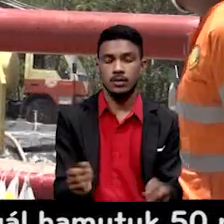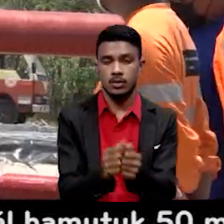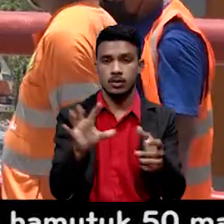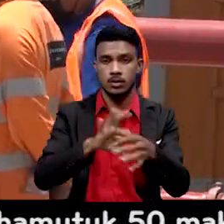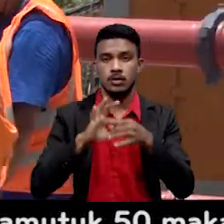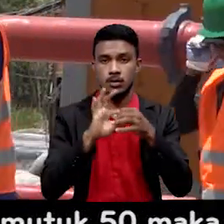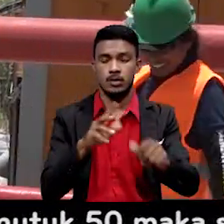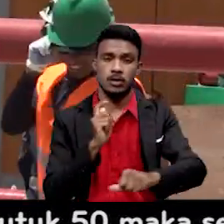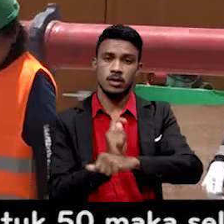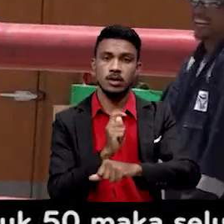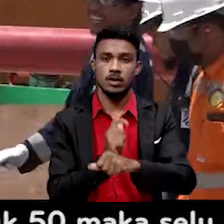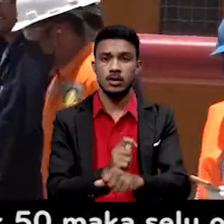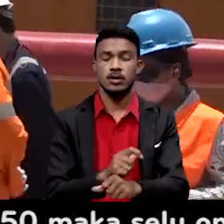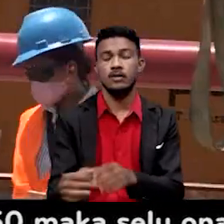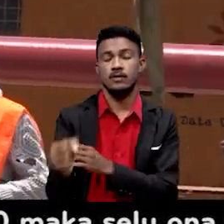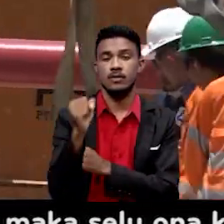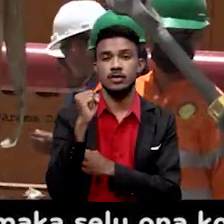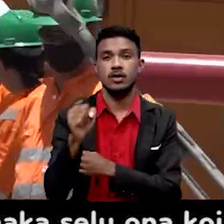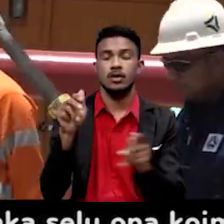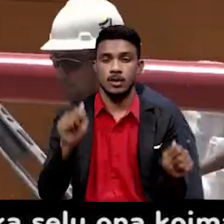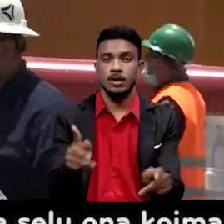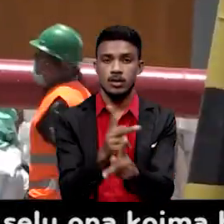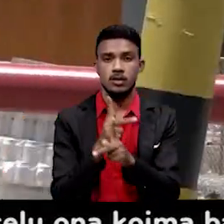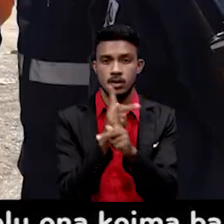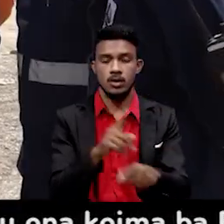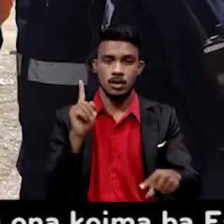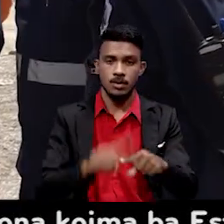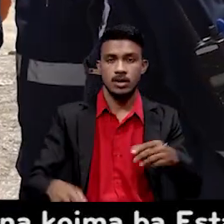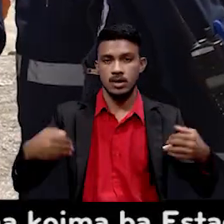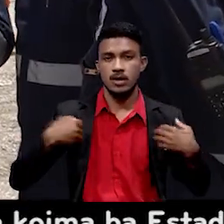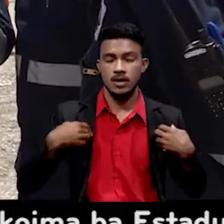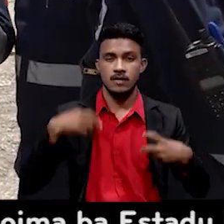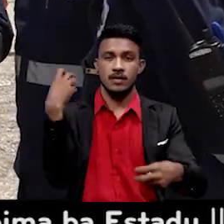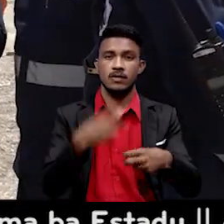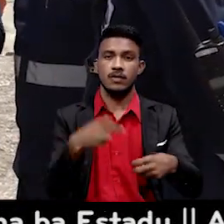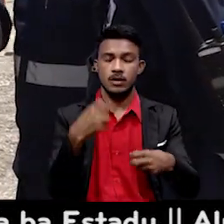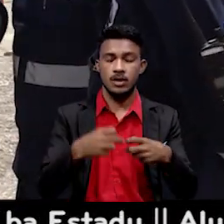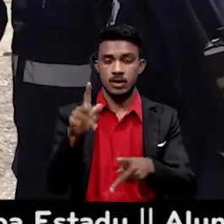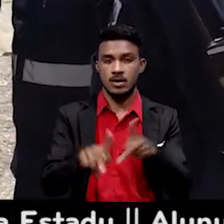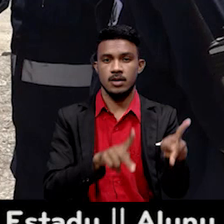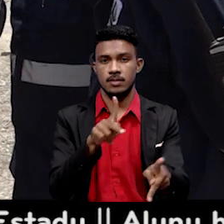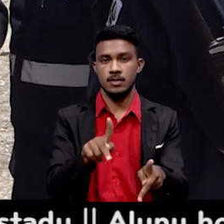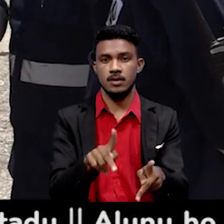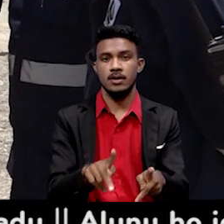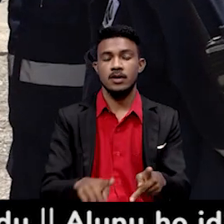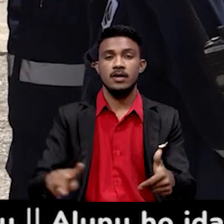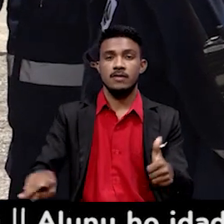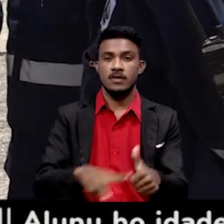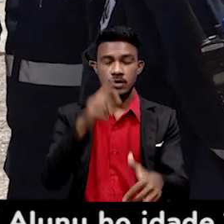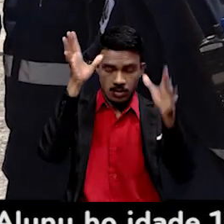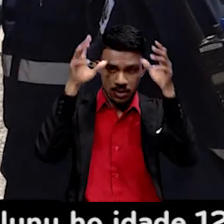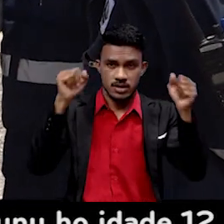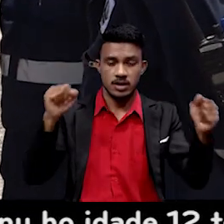técnica esforço ho de assegura, atulabele acontece cenário e da ameaça liu ba comunidade. Vice-presidente da